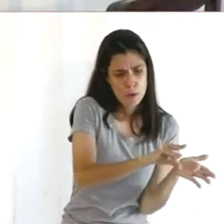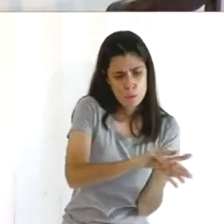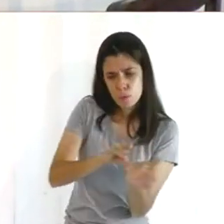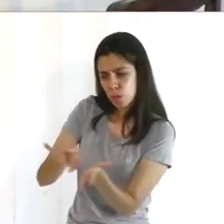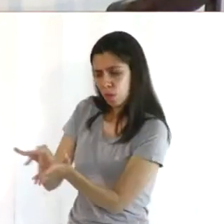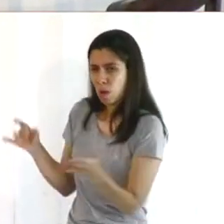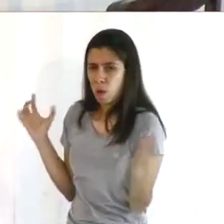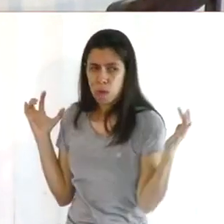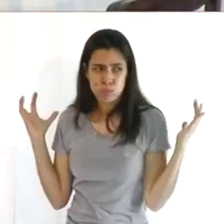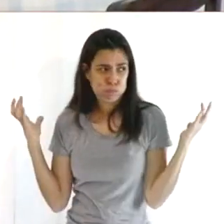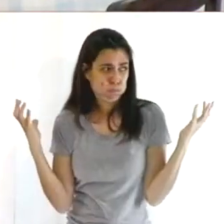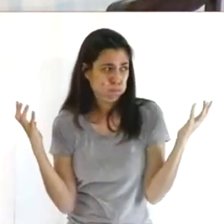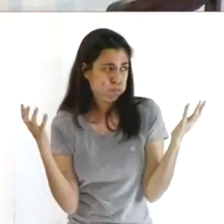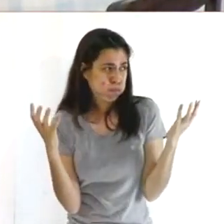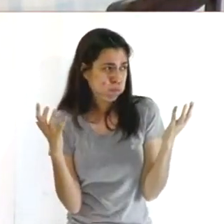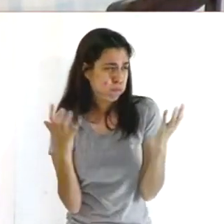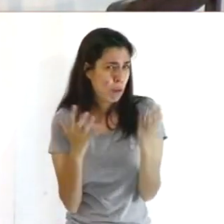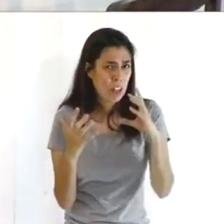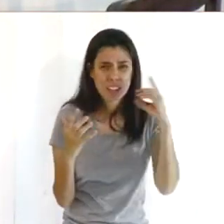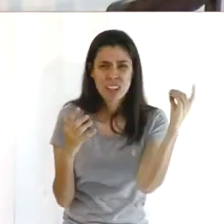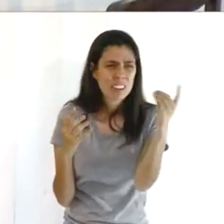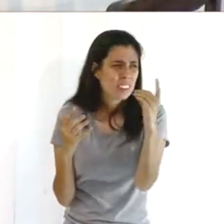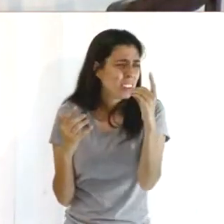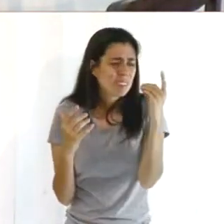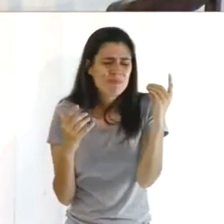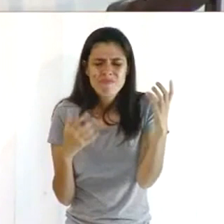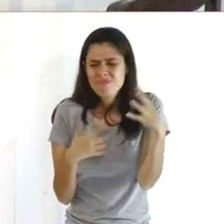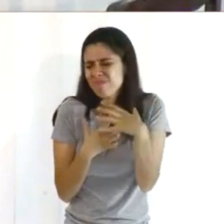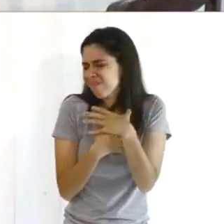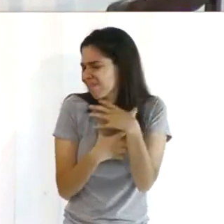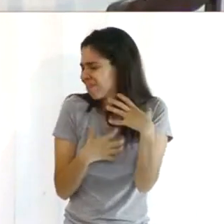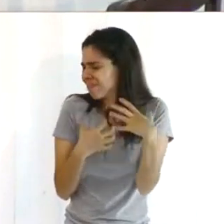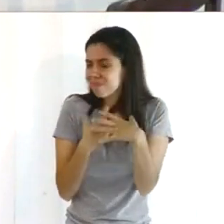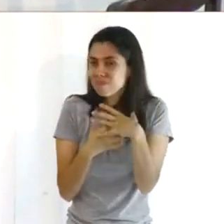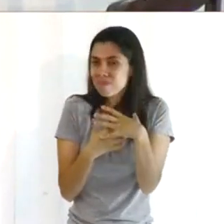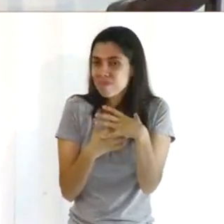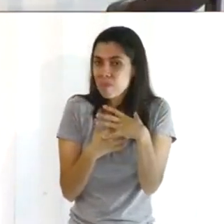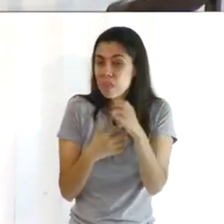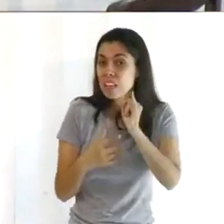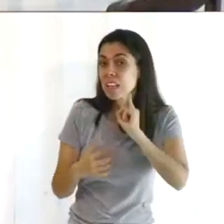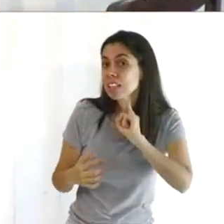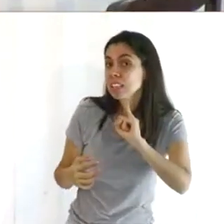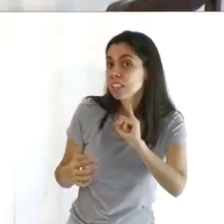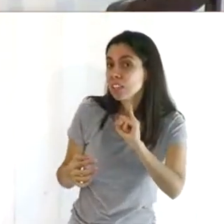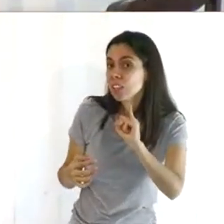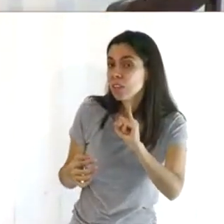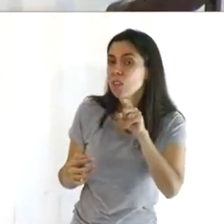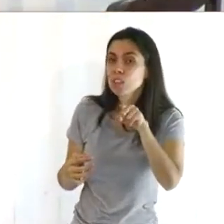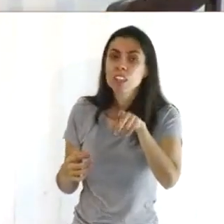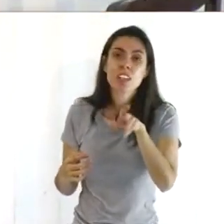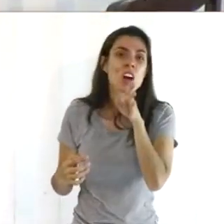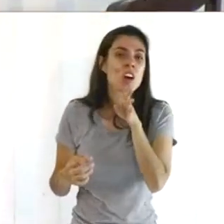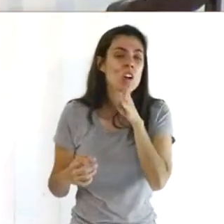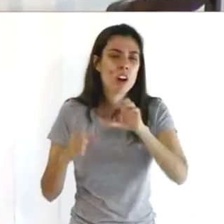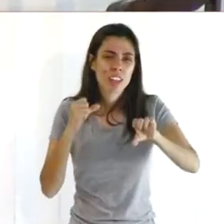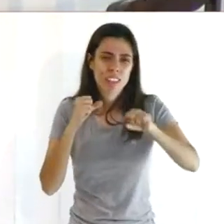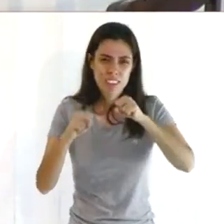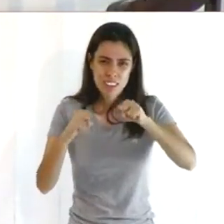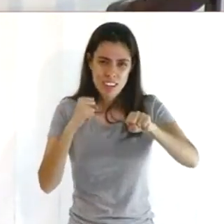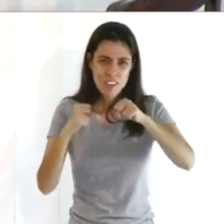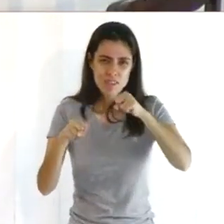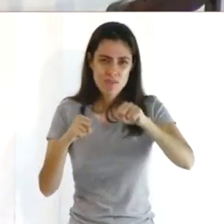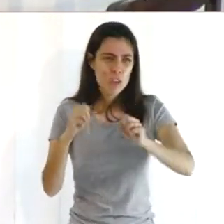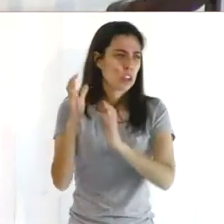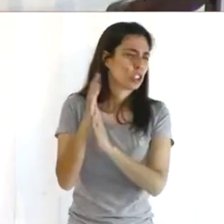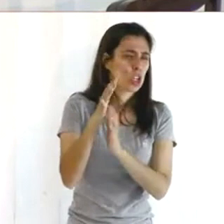os salmos, na sua grande maioria, nós temos aqui salmos de lamento, salmos de clamor, salmos de louvor, salmos